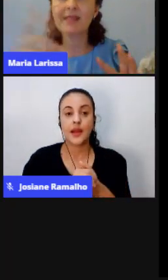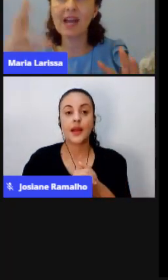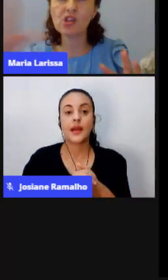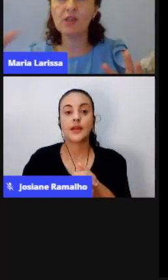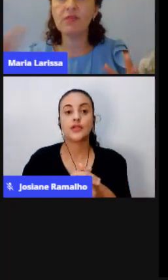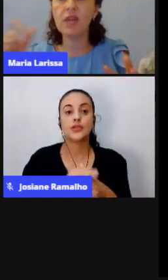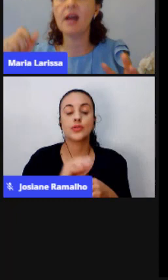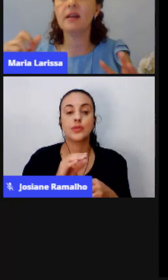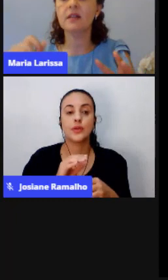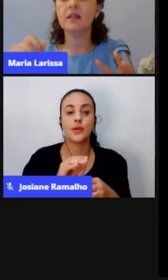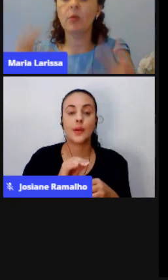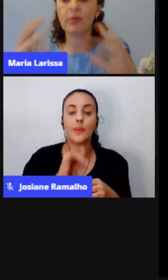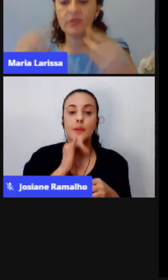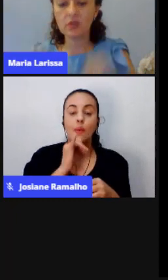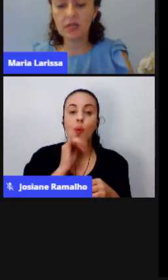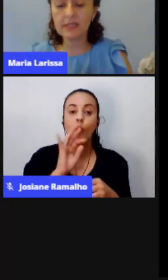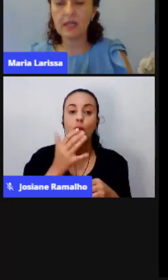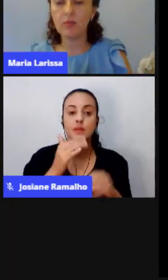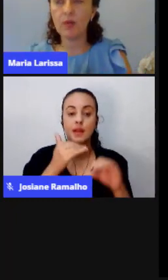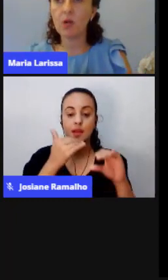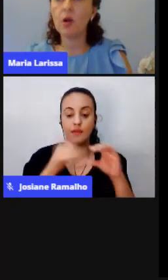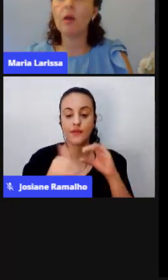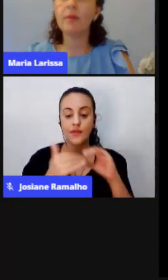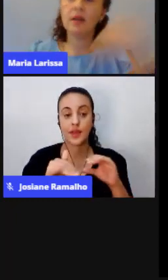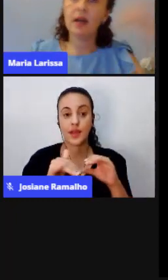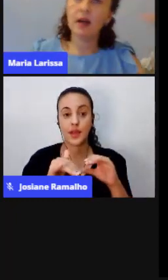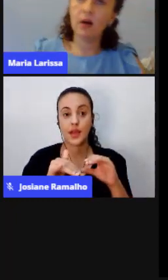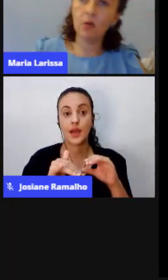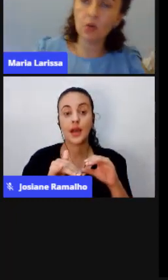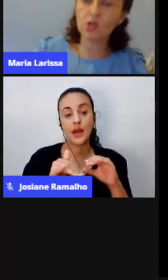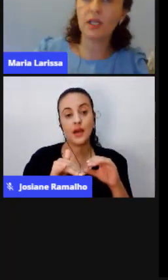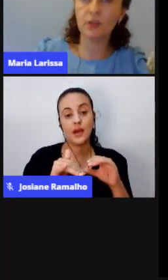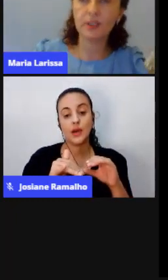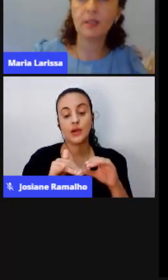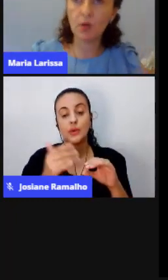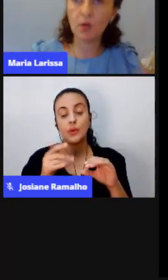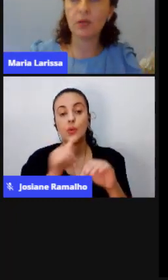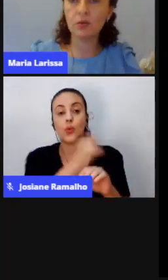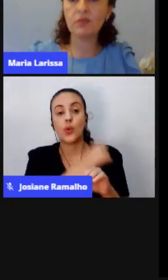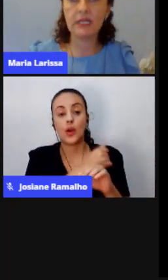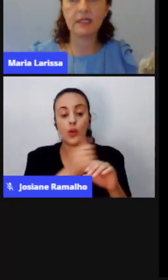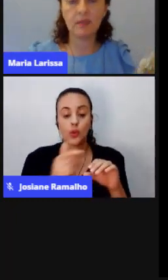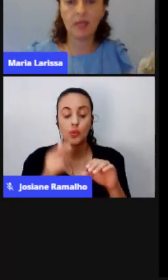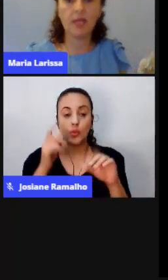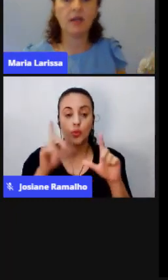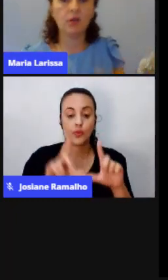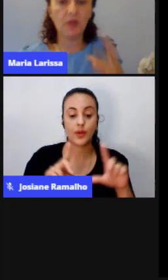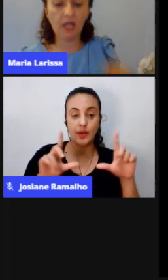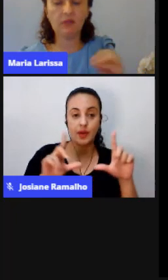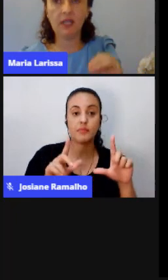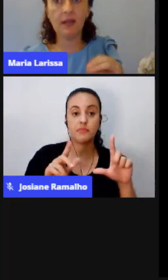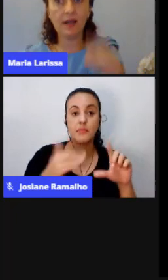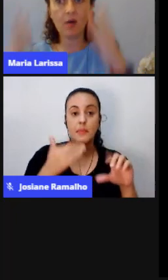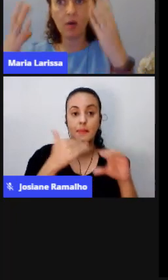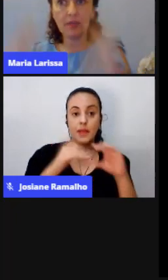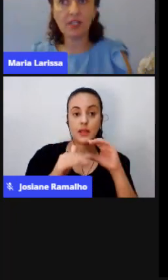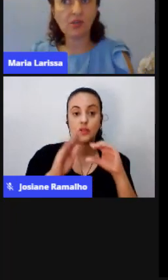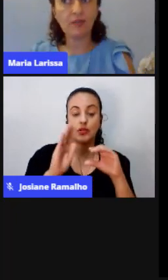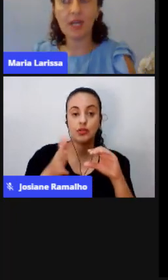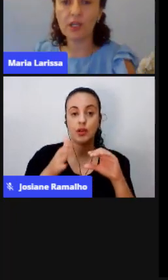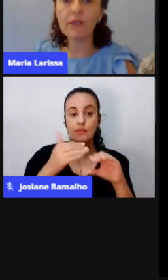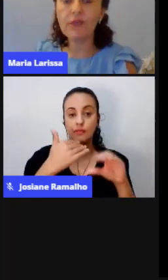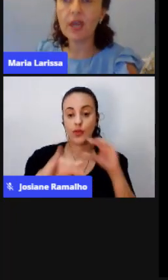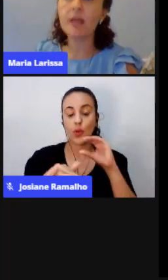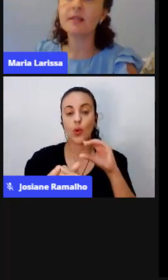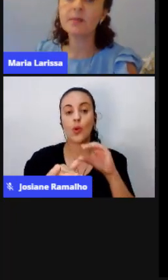vem mensagem enviada. O professor recebe uma cópia, o jogador também, o aluno vai receber no e-mail dele a cópia